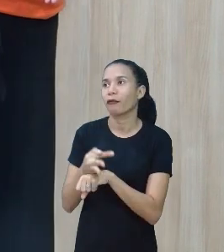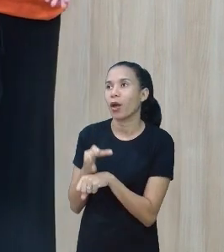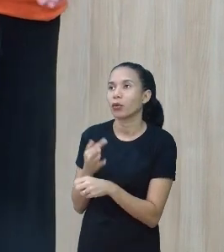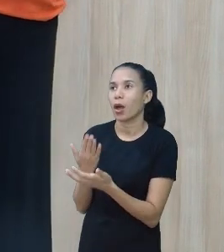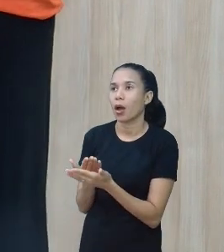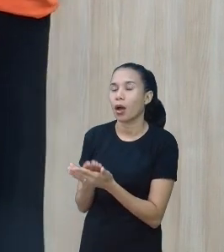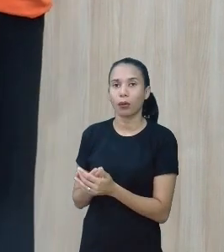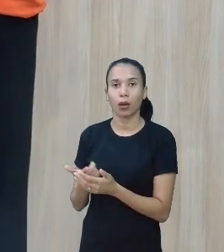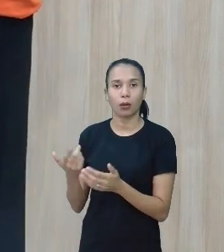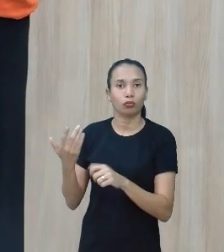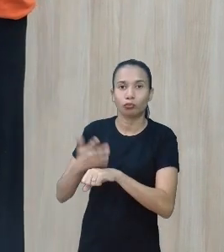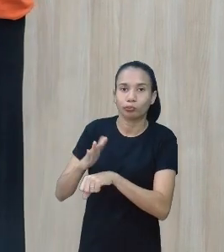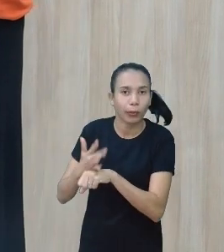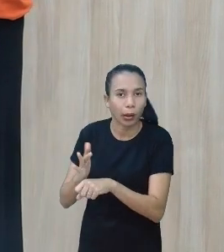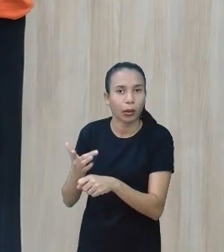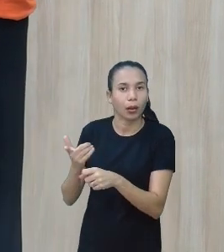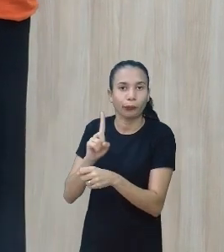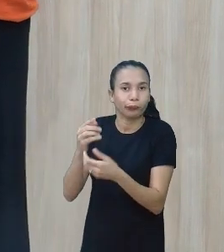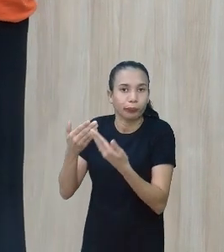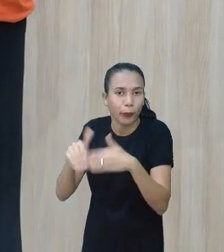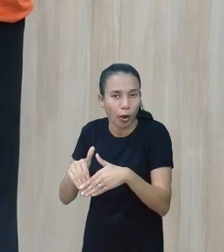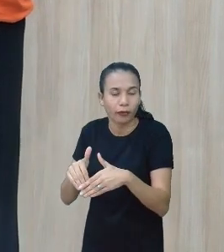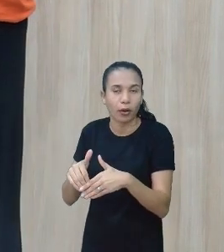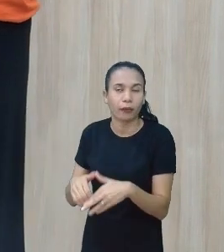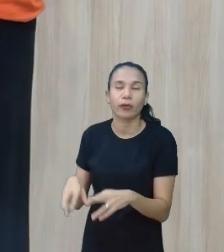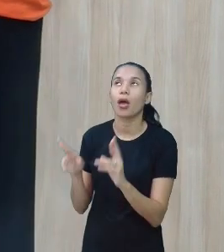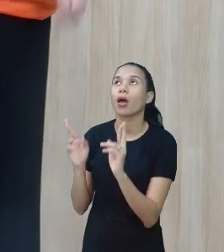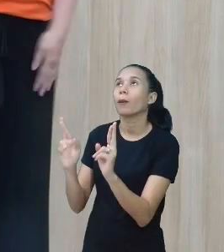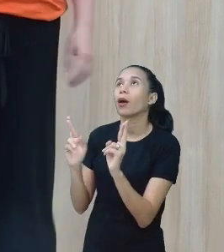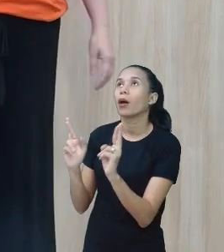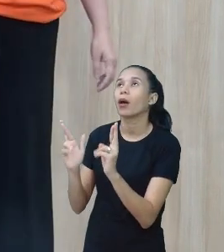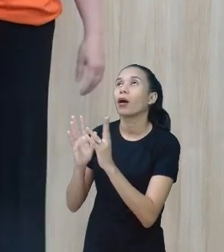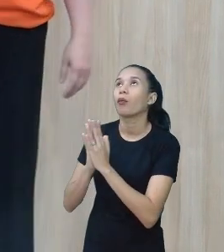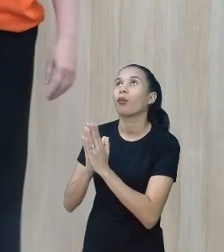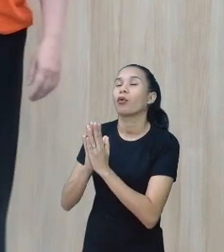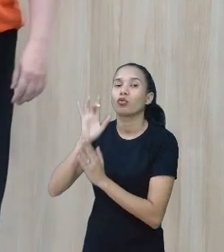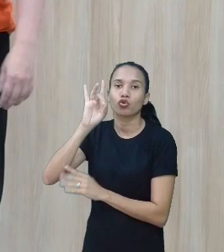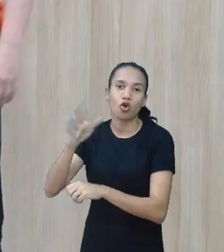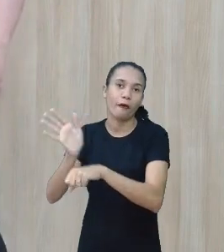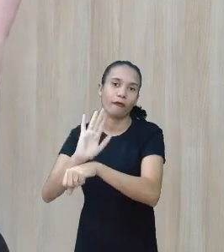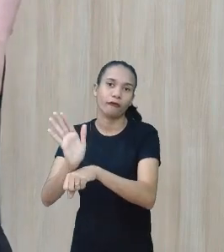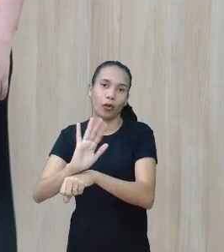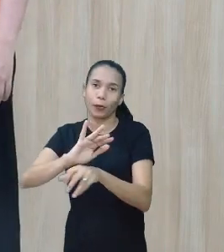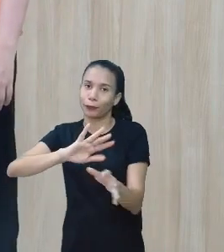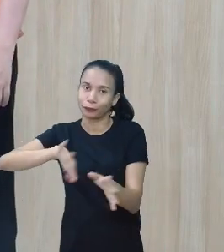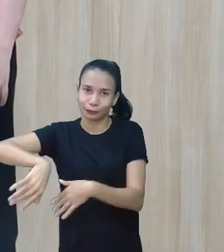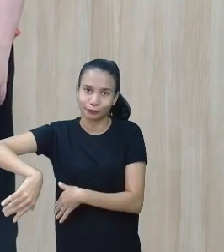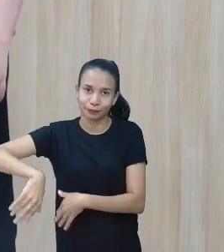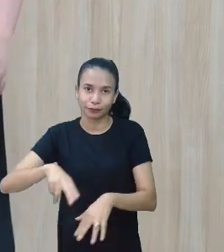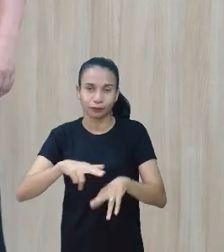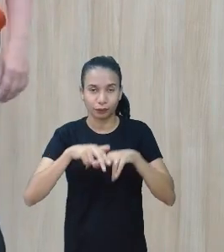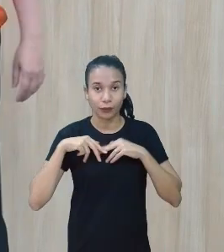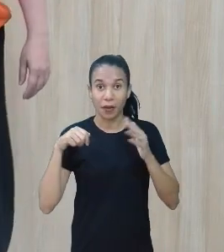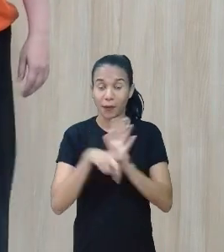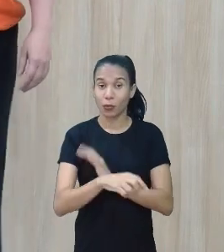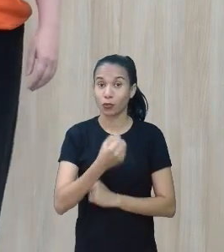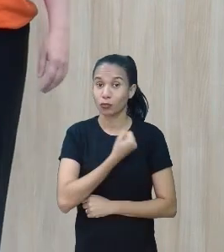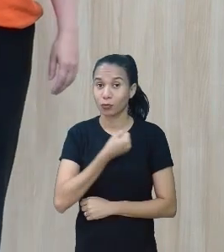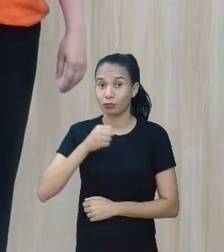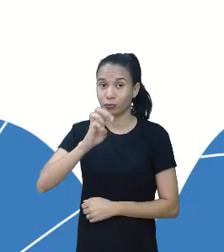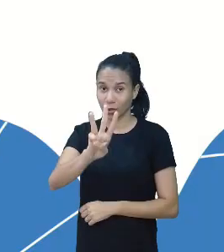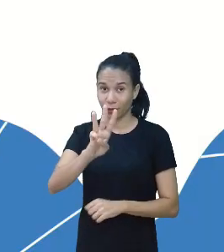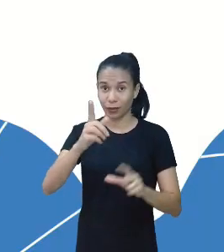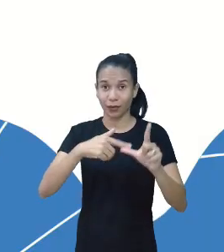os simulados, não pratica as coisas e fica à espera de um milagre, meu amor, só filme, viu? Então, terceira questão,